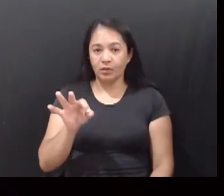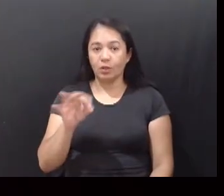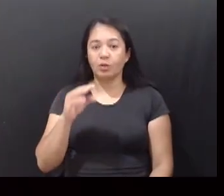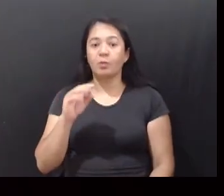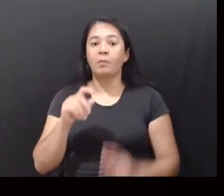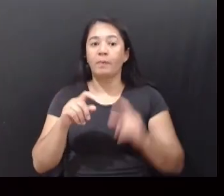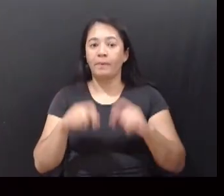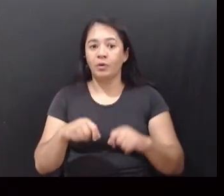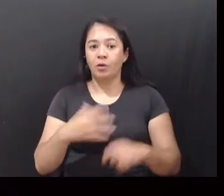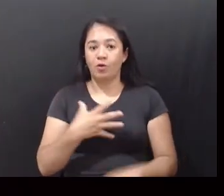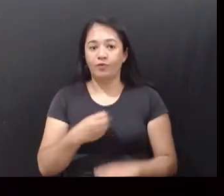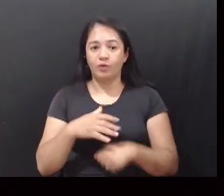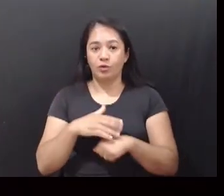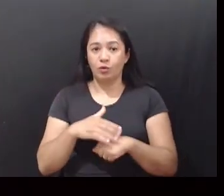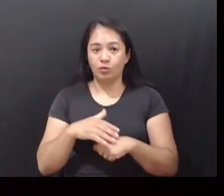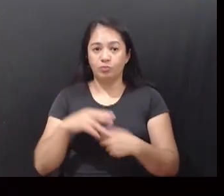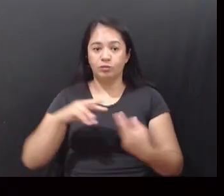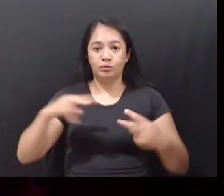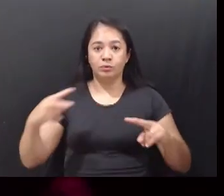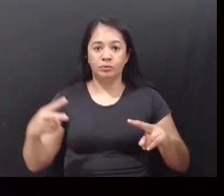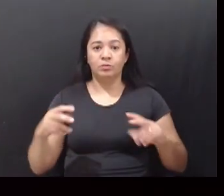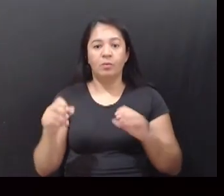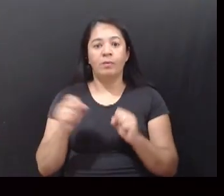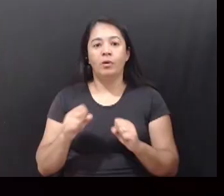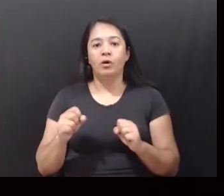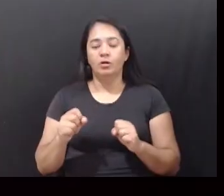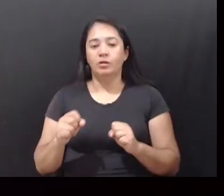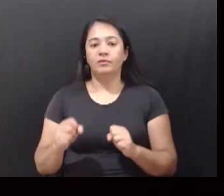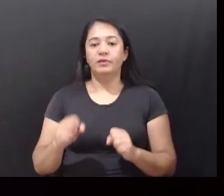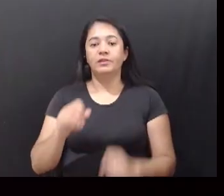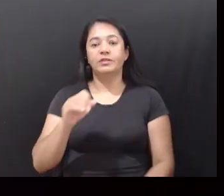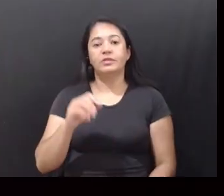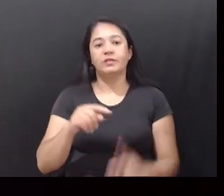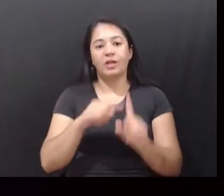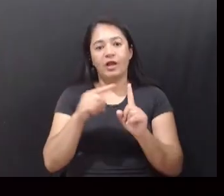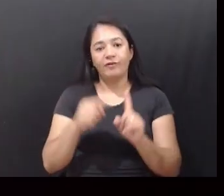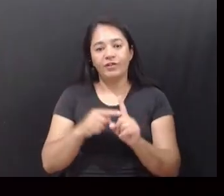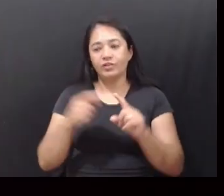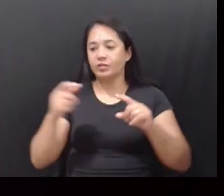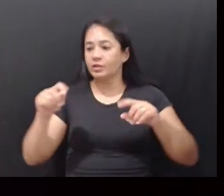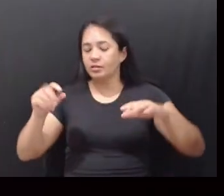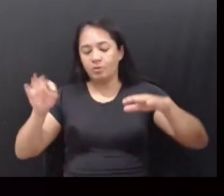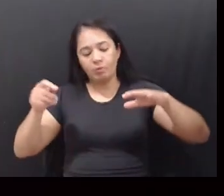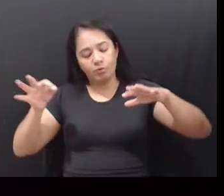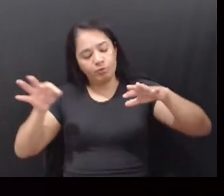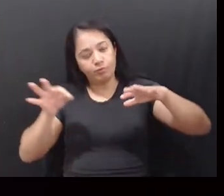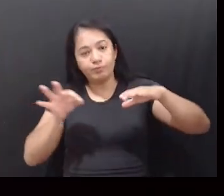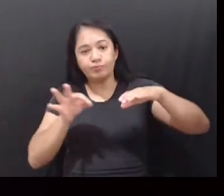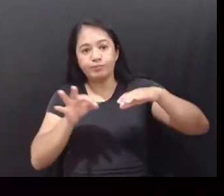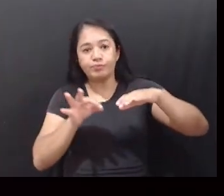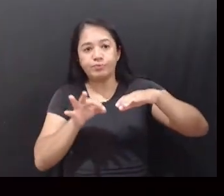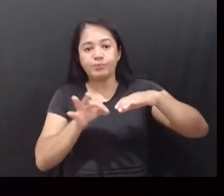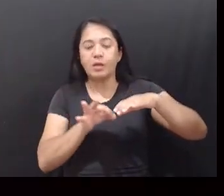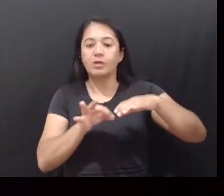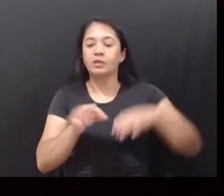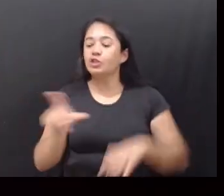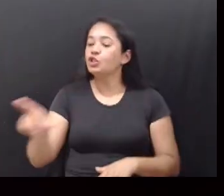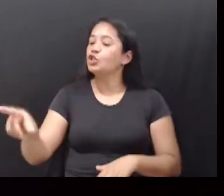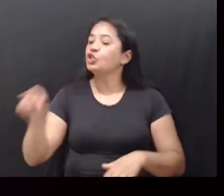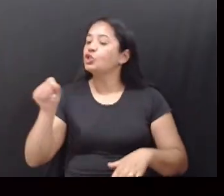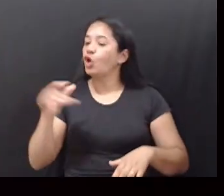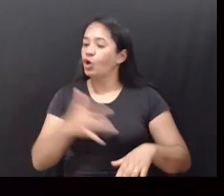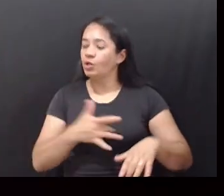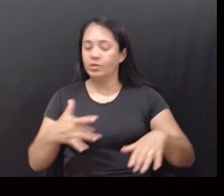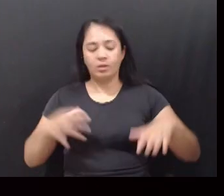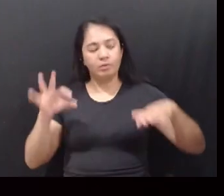50%, 25% de chance de ter um filho com uma doença hereditária, pode se beneficiar com o uso da fertilização in vitro, qual